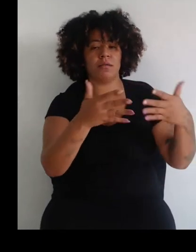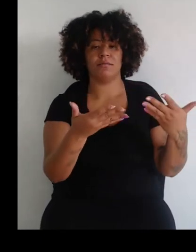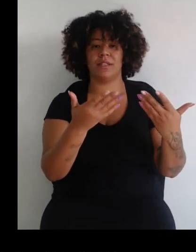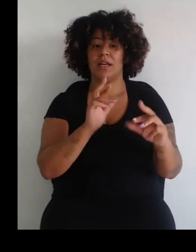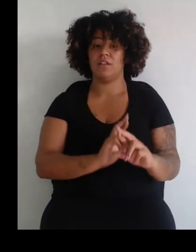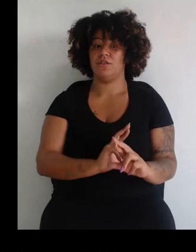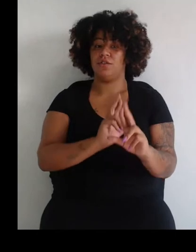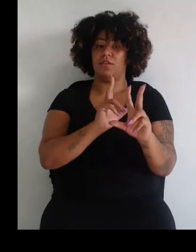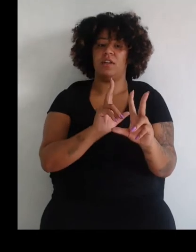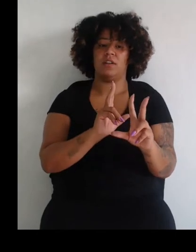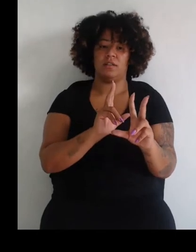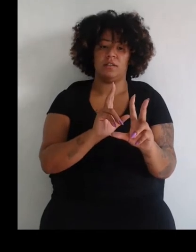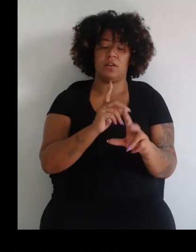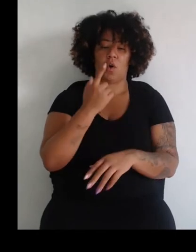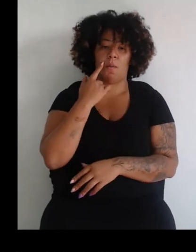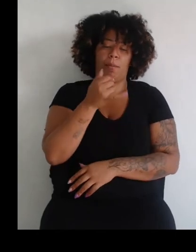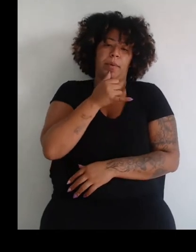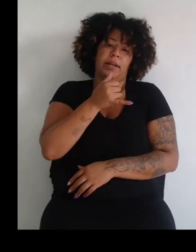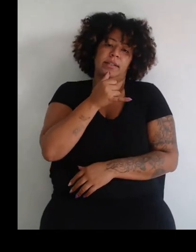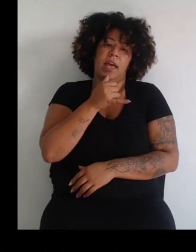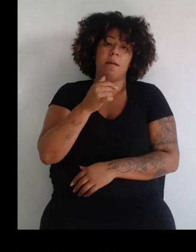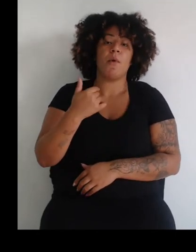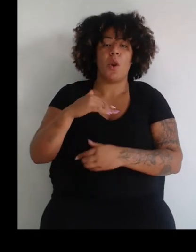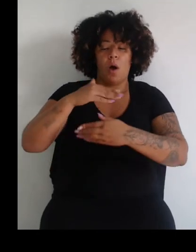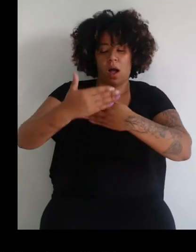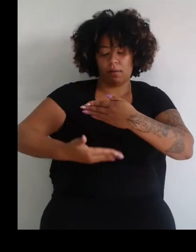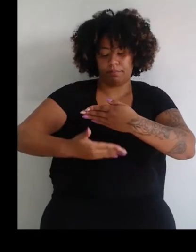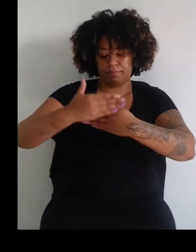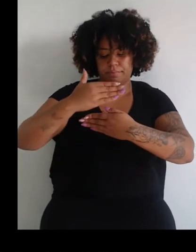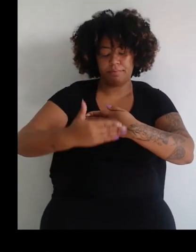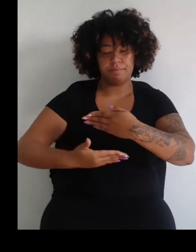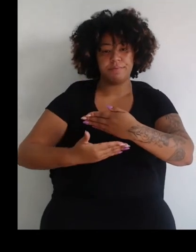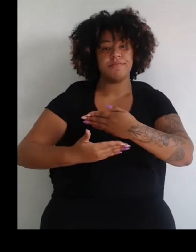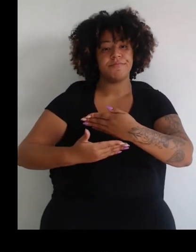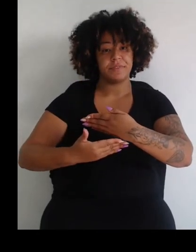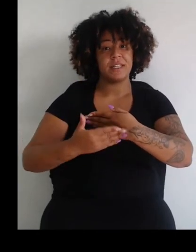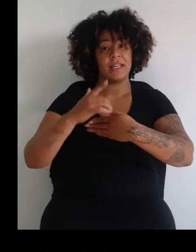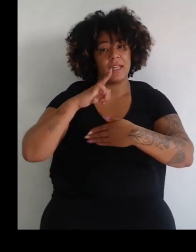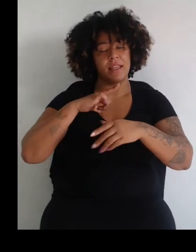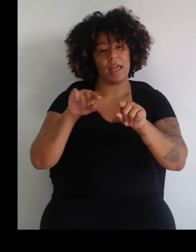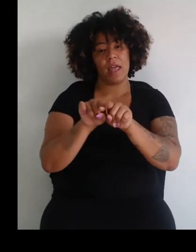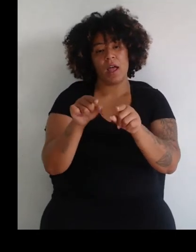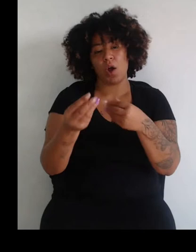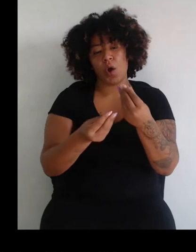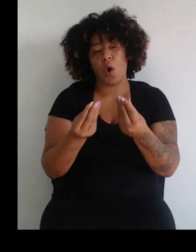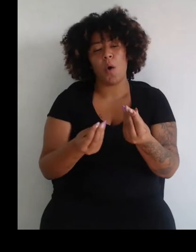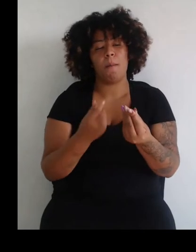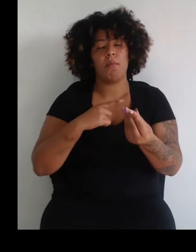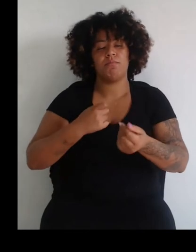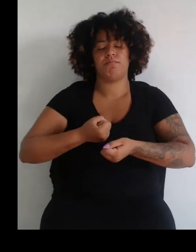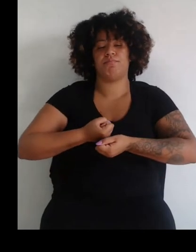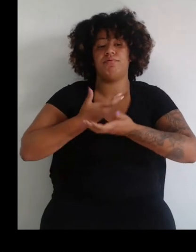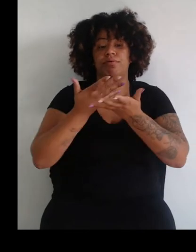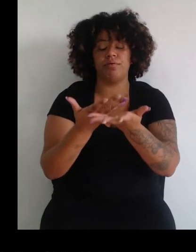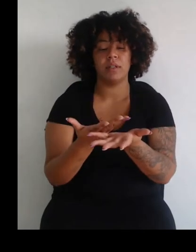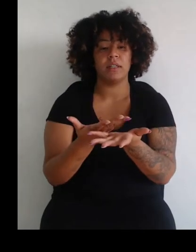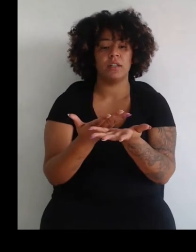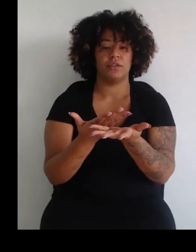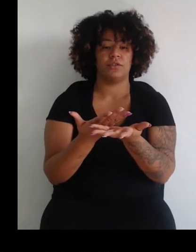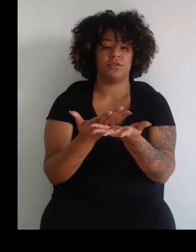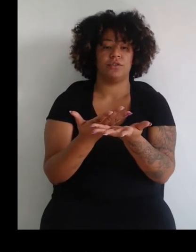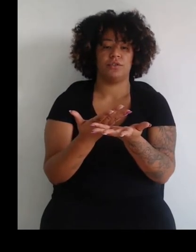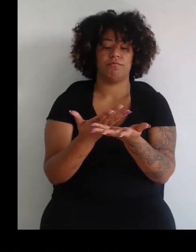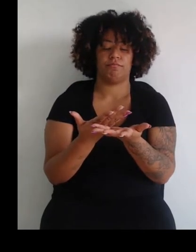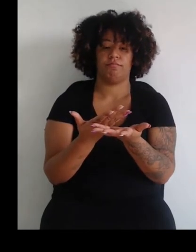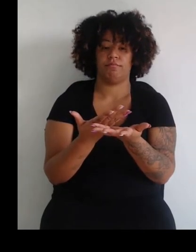que o auto retrato na capa uma sensação de franqueza que só foi aumentada Pelo